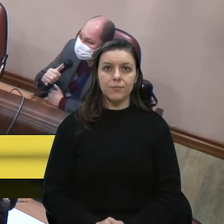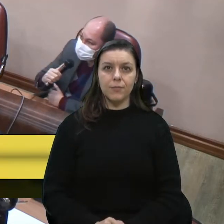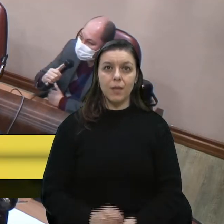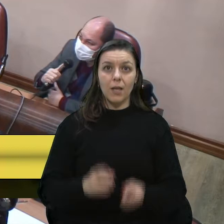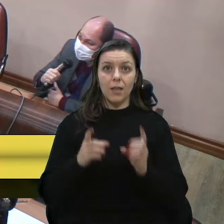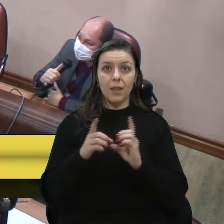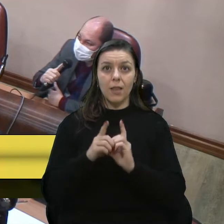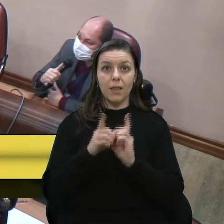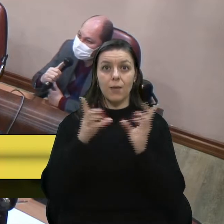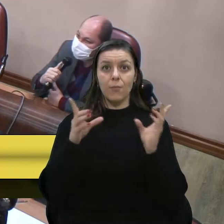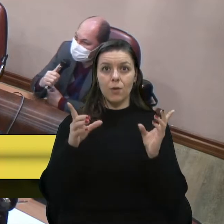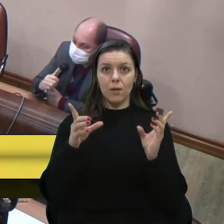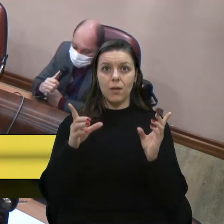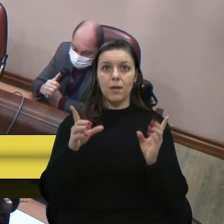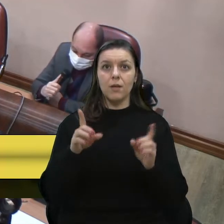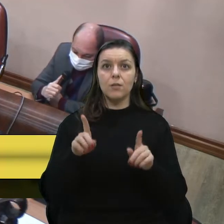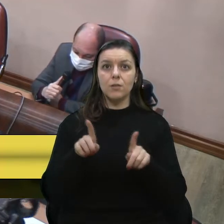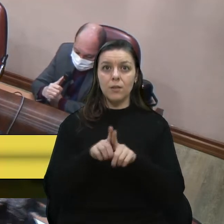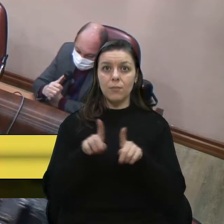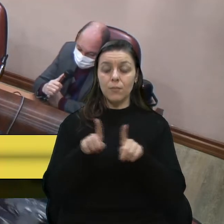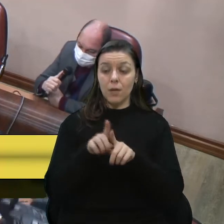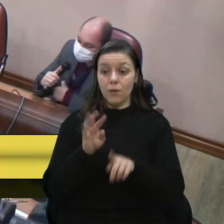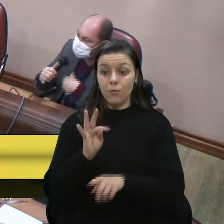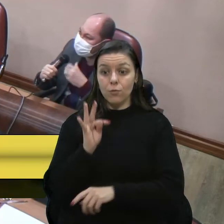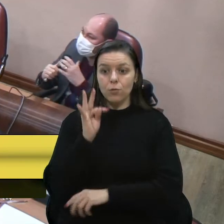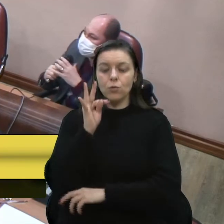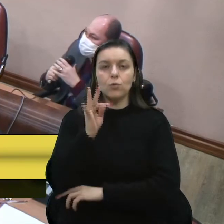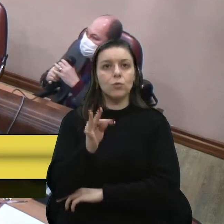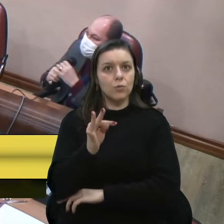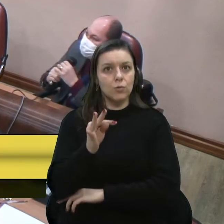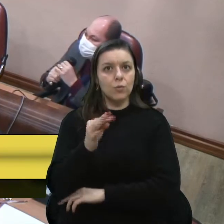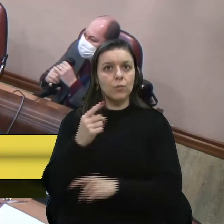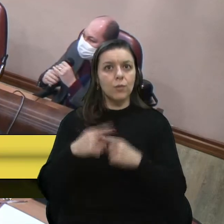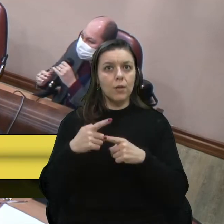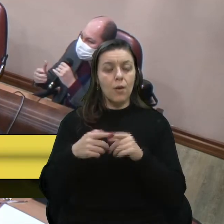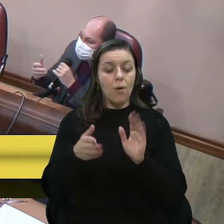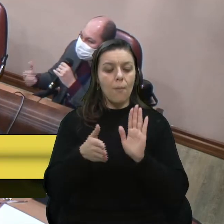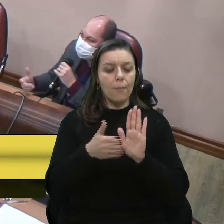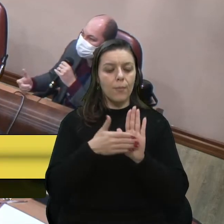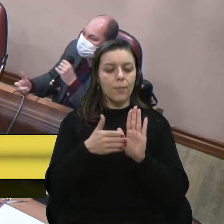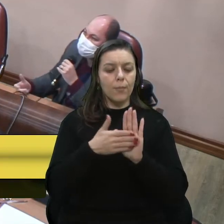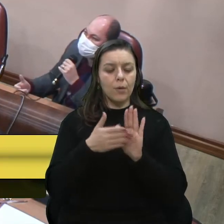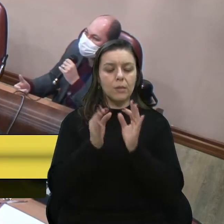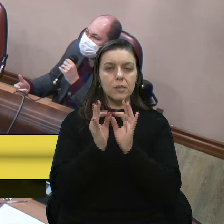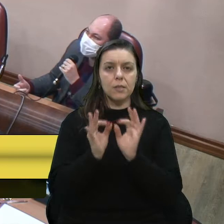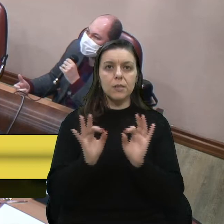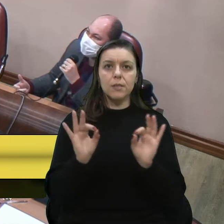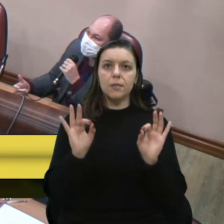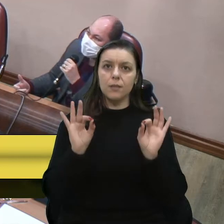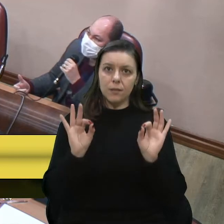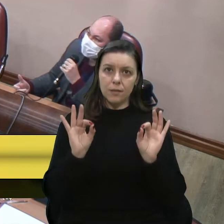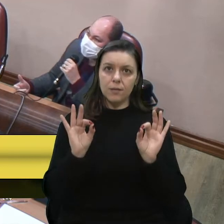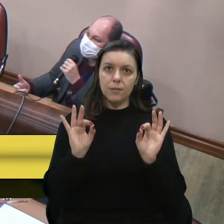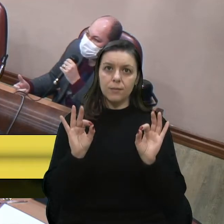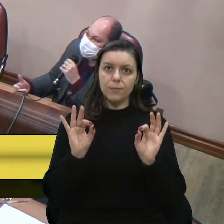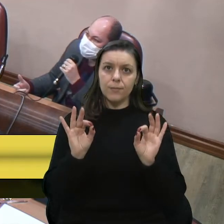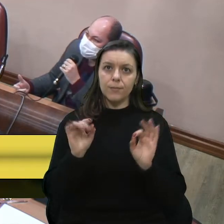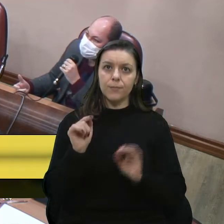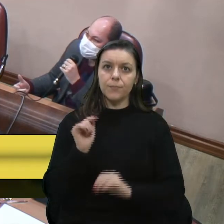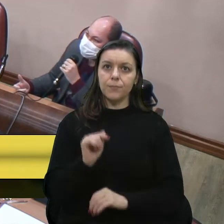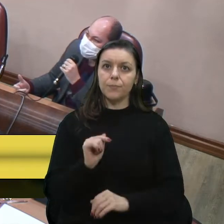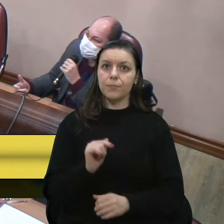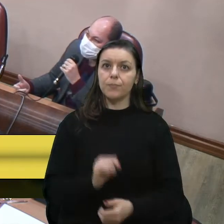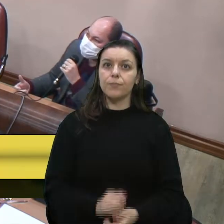democrático e presente e futuro. Porque quando nós falamos de uma proposta tão simples como essa,